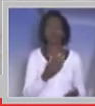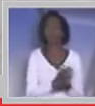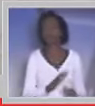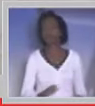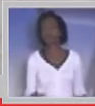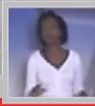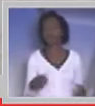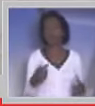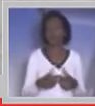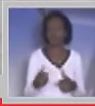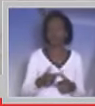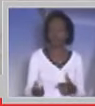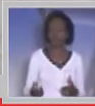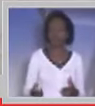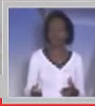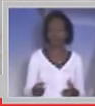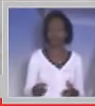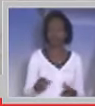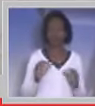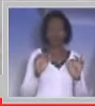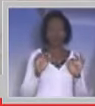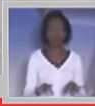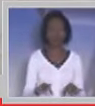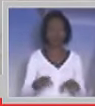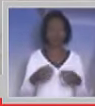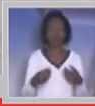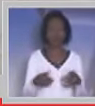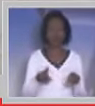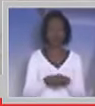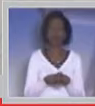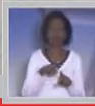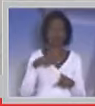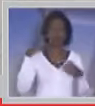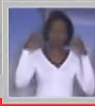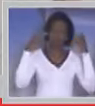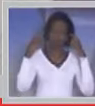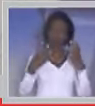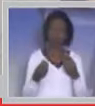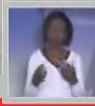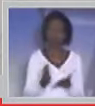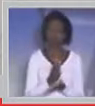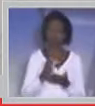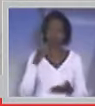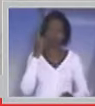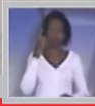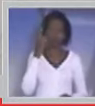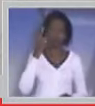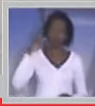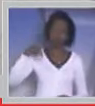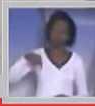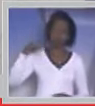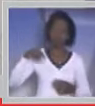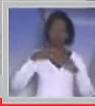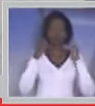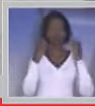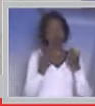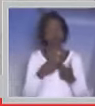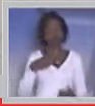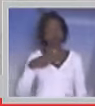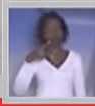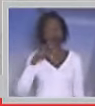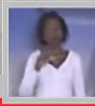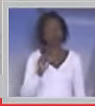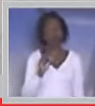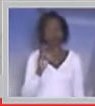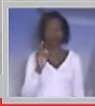situação e só para finalizar preocupa muito que tem deputados aqui da casa do PSDB